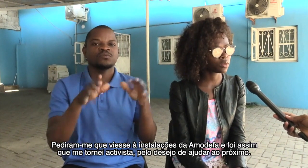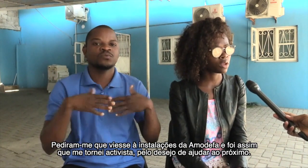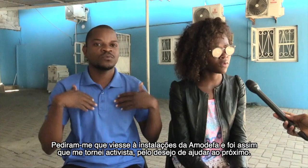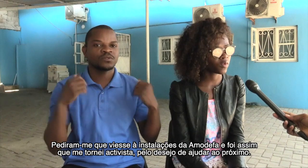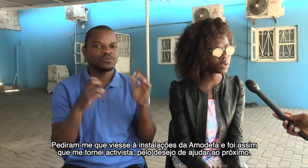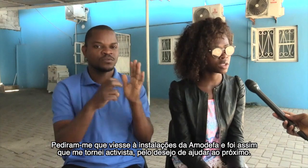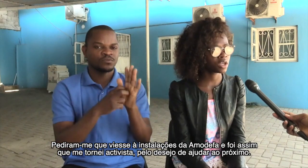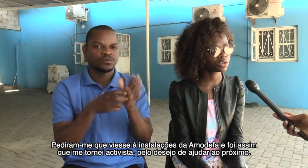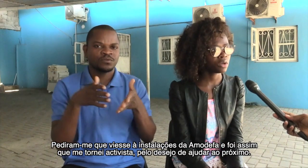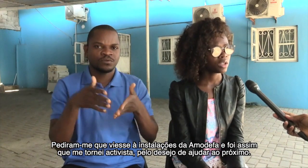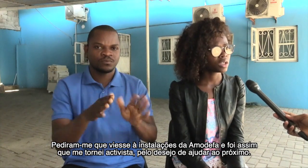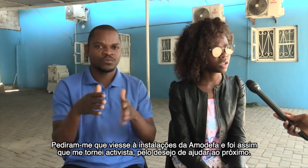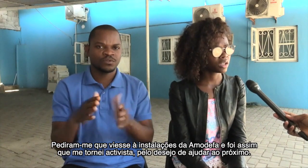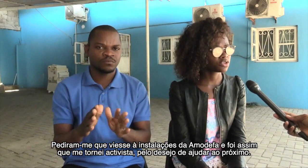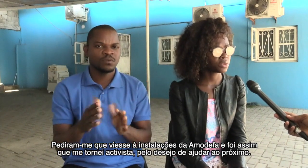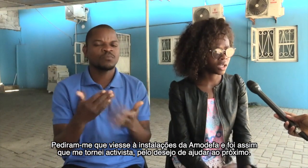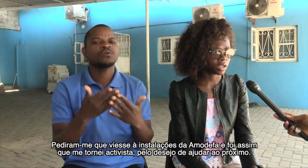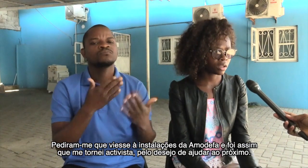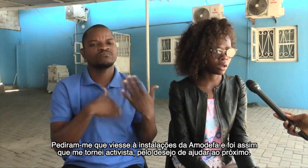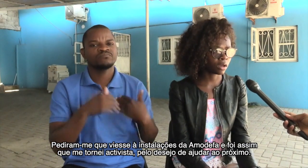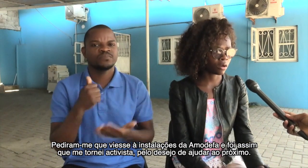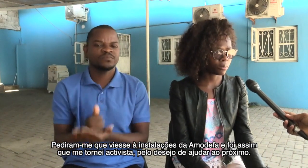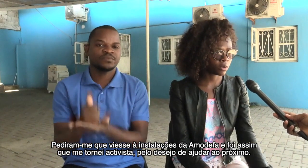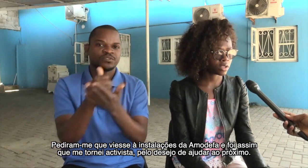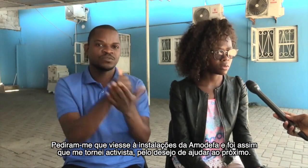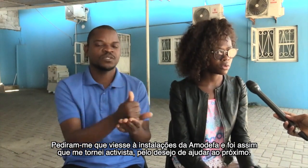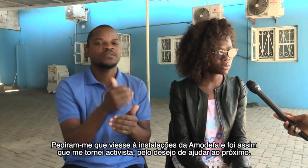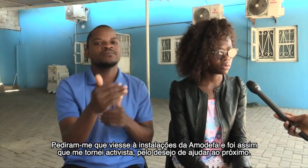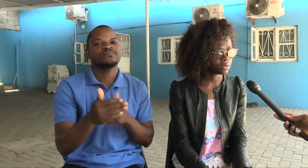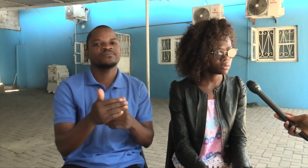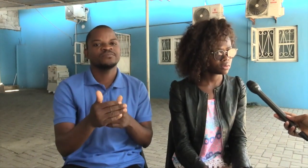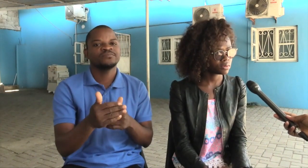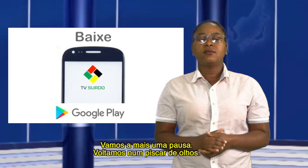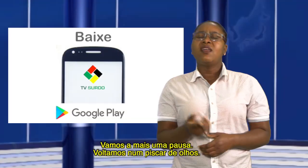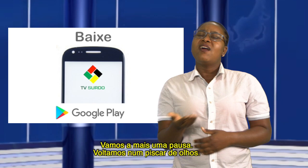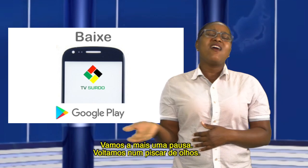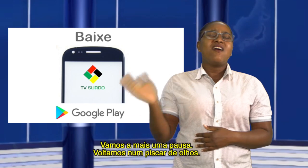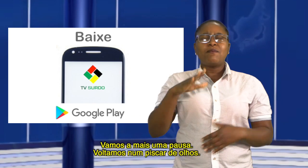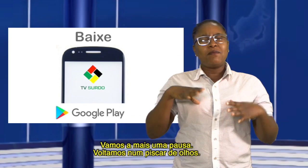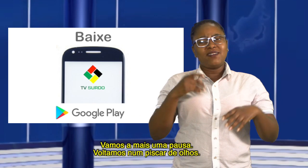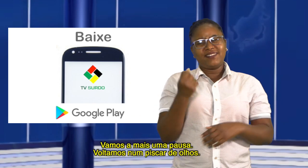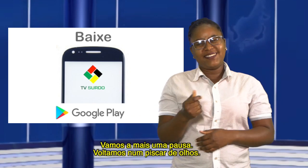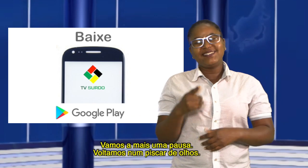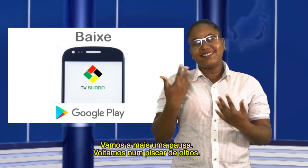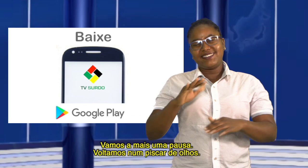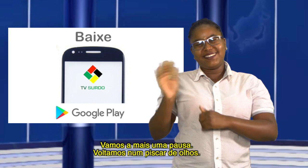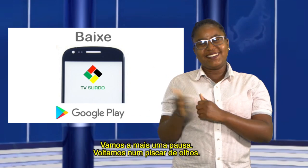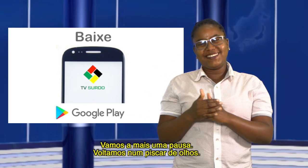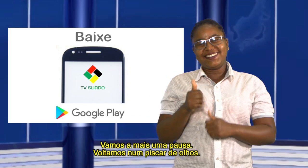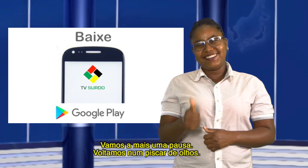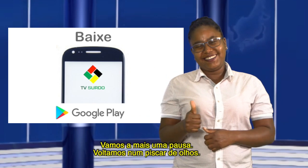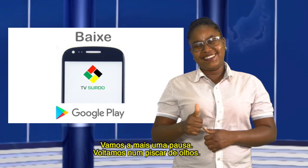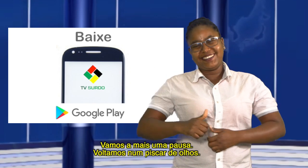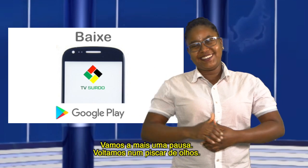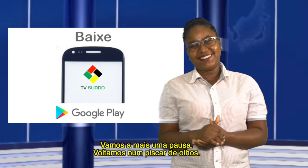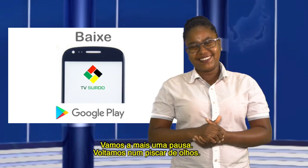e reprodutiva. Foi o desejo de querer ajudar ao próximo. Vamos a mais uma pausa.